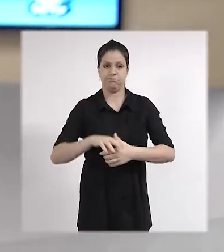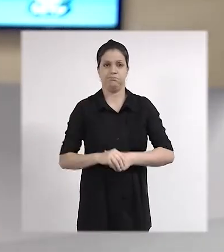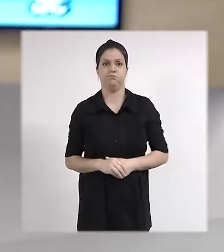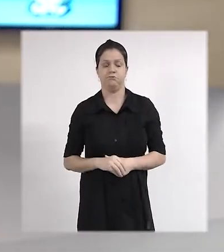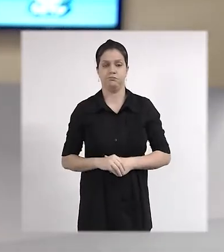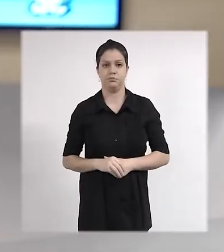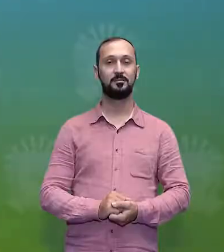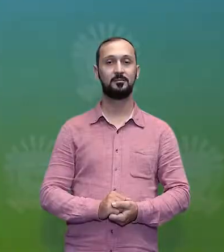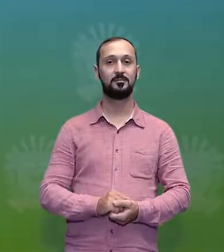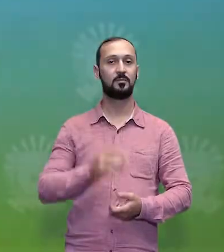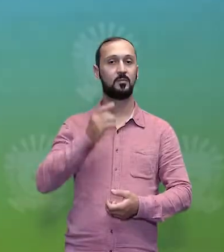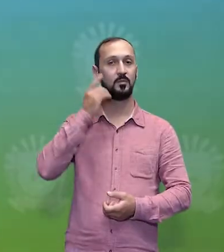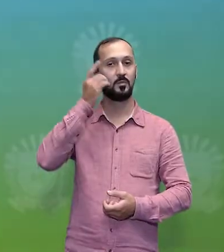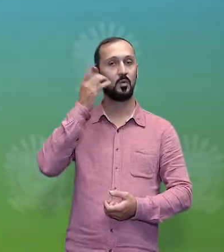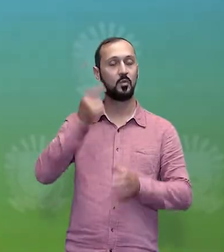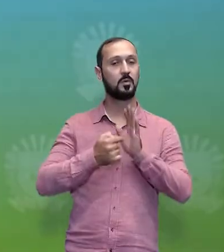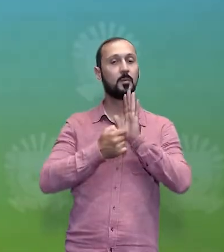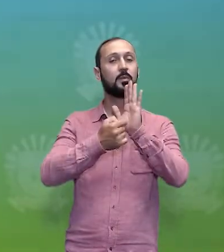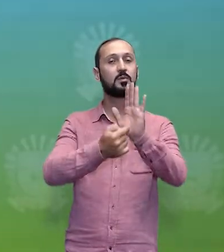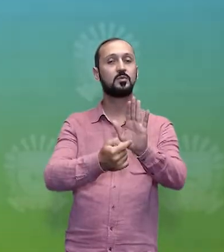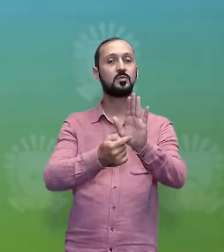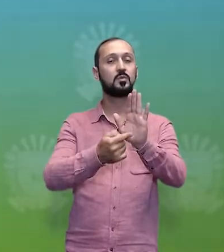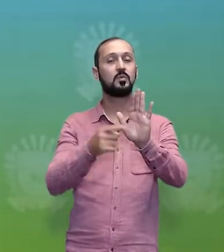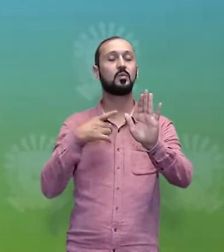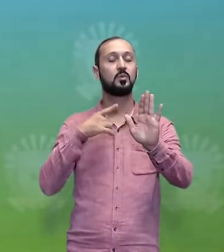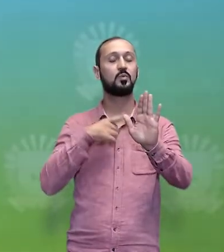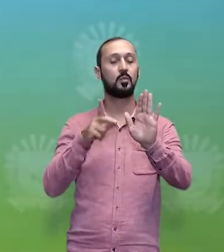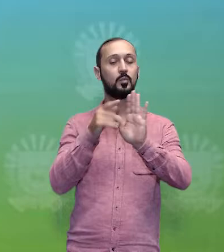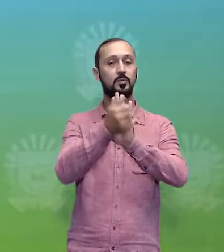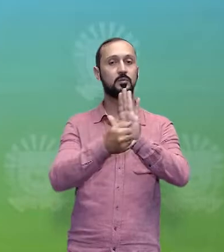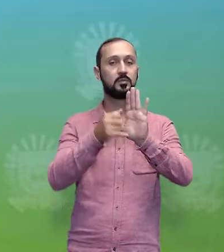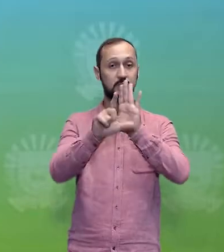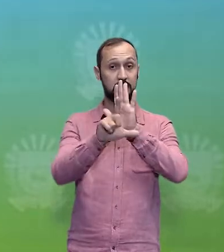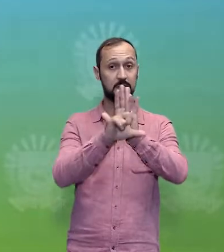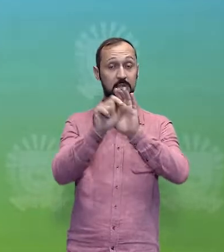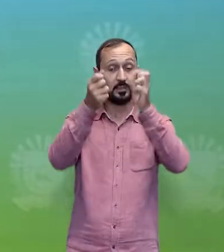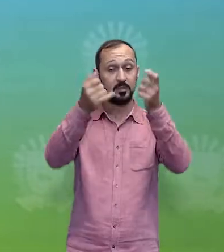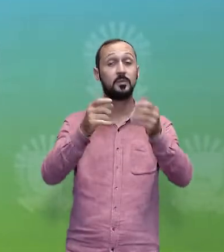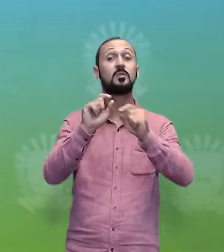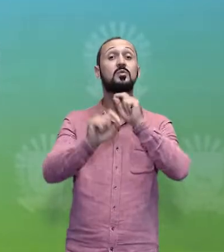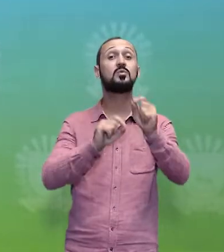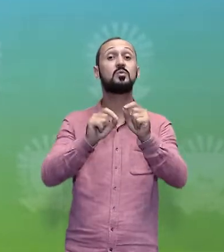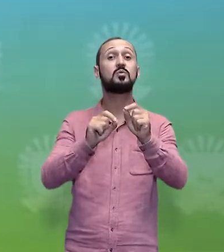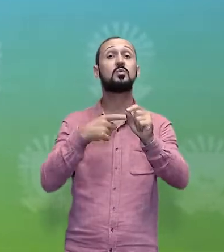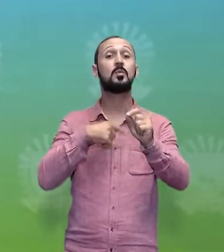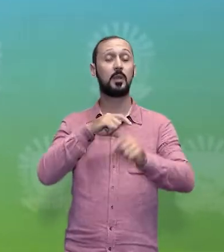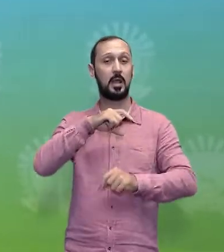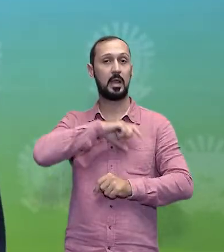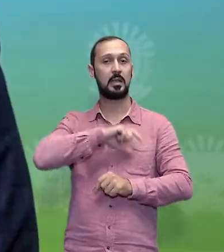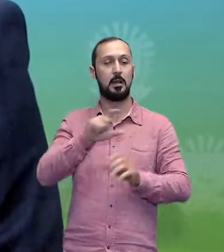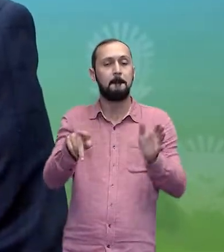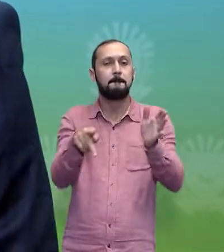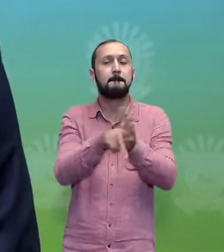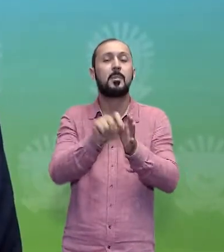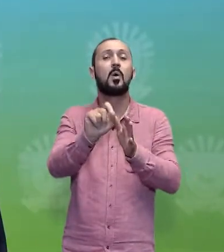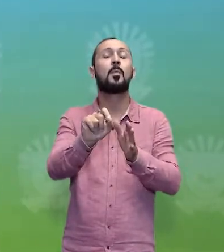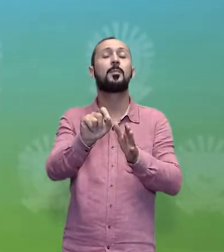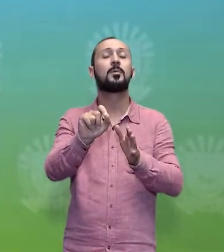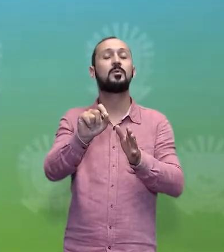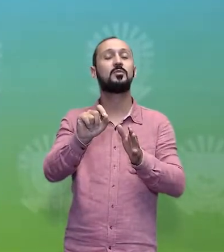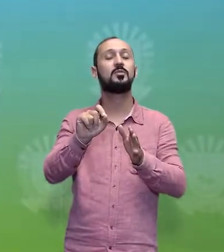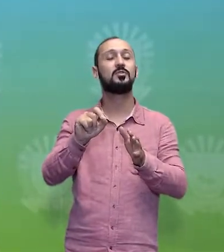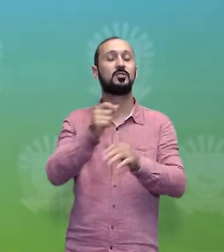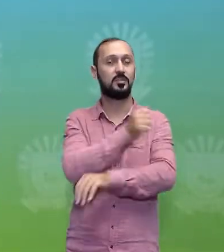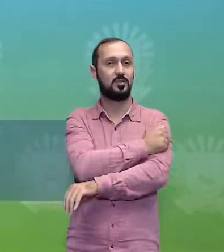e Redação. Deputado, hoje o senhor apresenta um projeto de lei que ele fala sobre a carteira do estudante, né? O que vai mudar? O